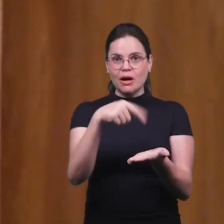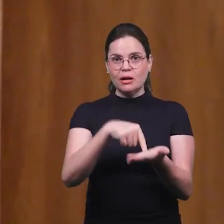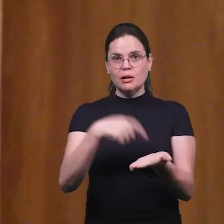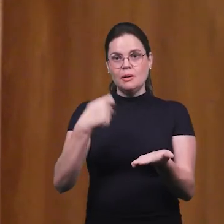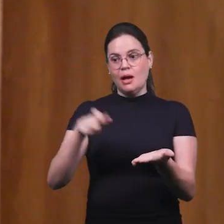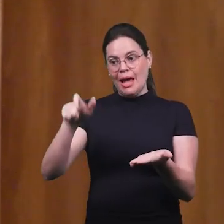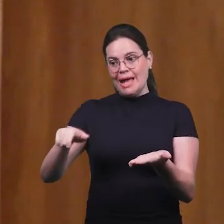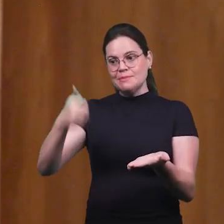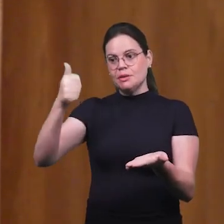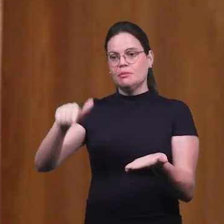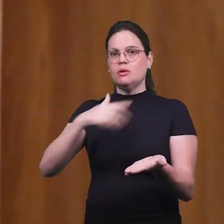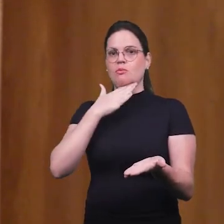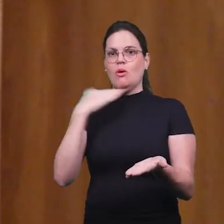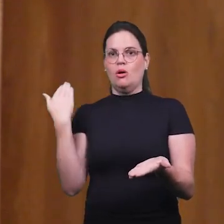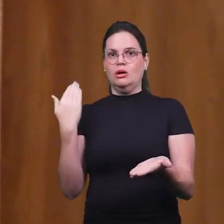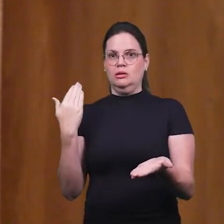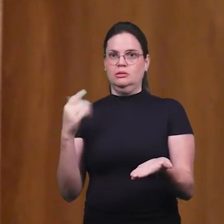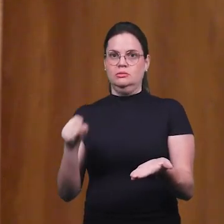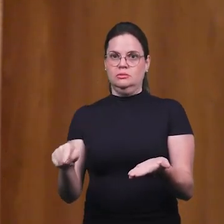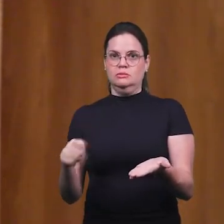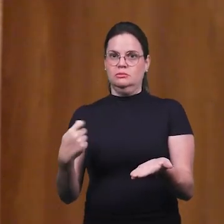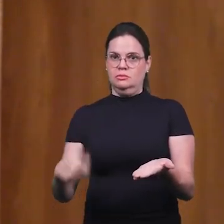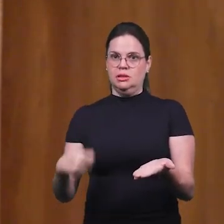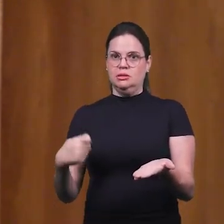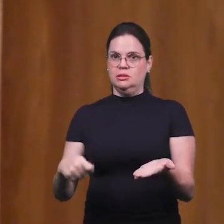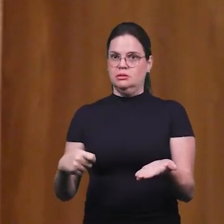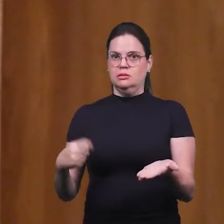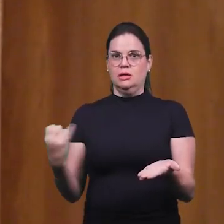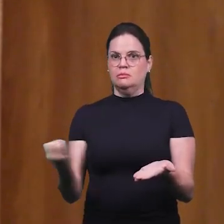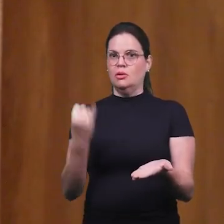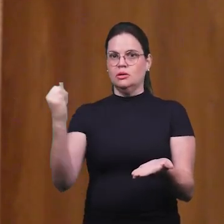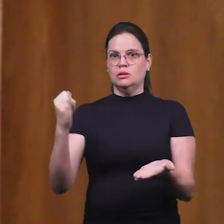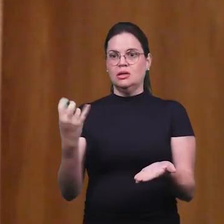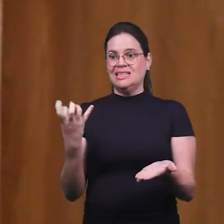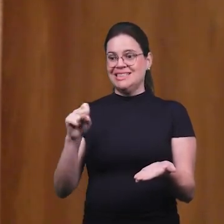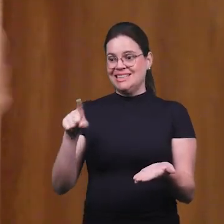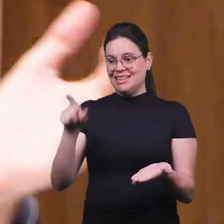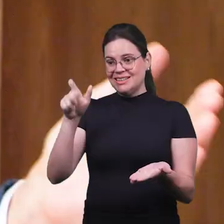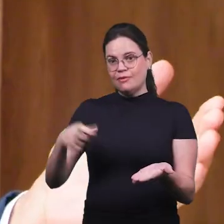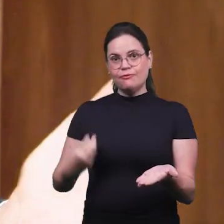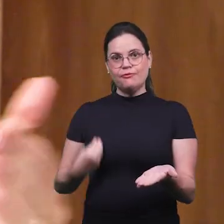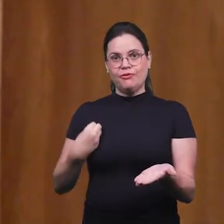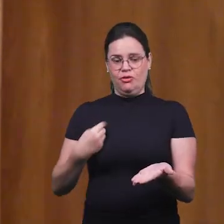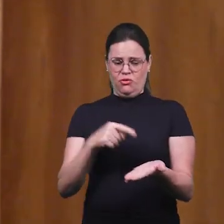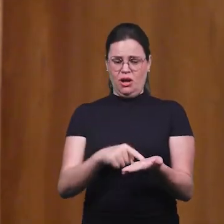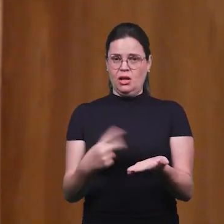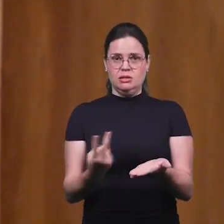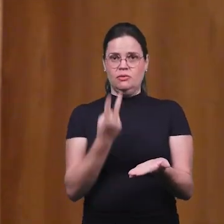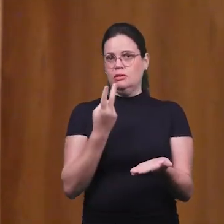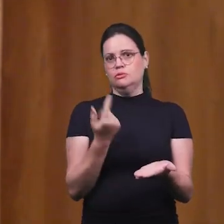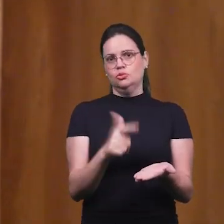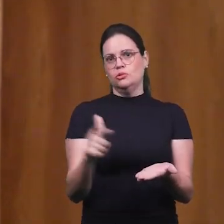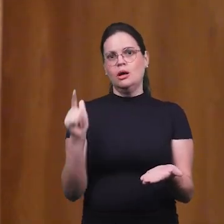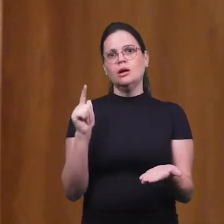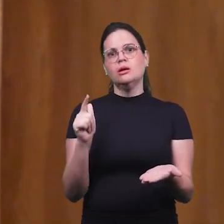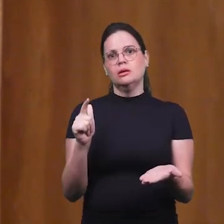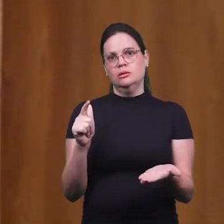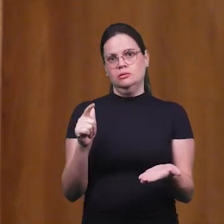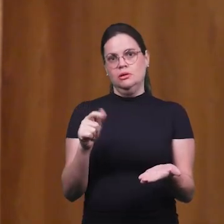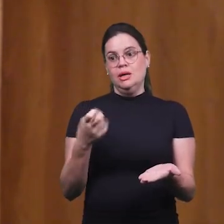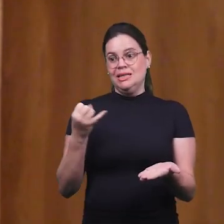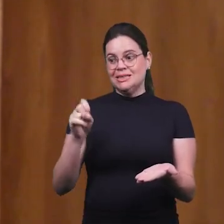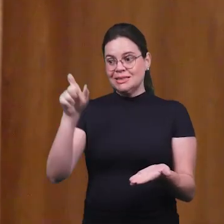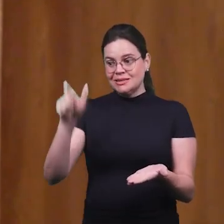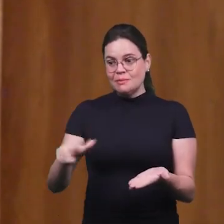ocorra a morte do testador. Esse é um requisito indispensável, permitindo então que os herdeiros, os beneficiários, possam receber